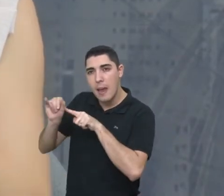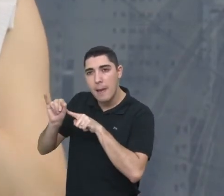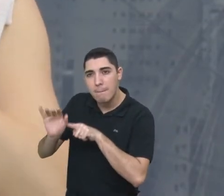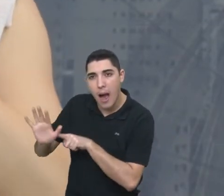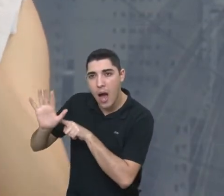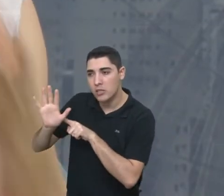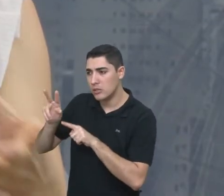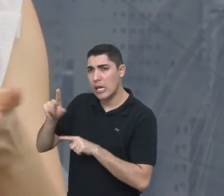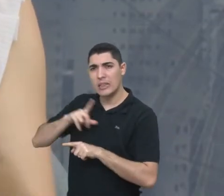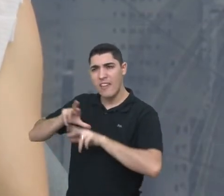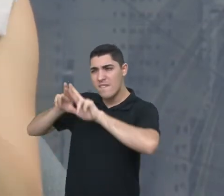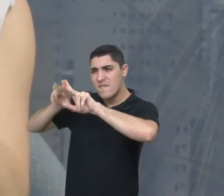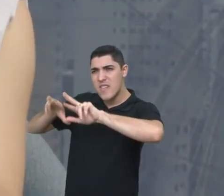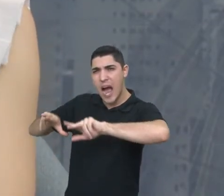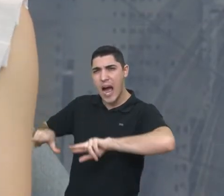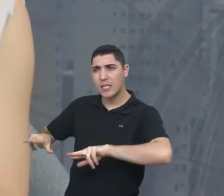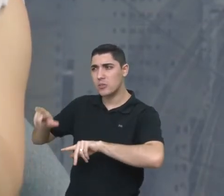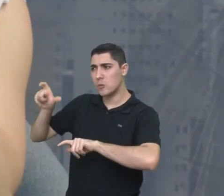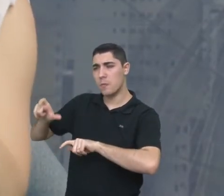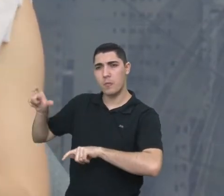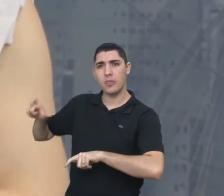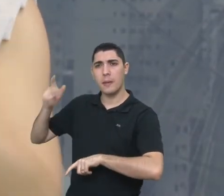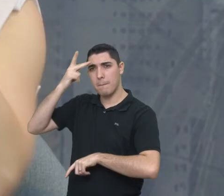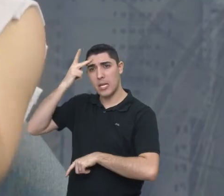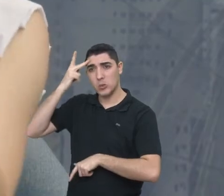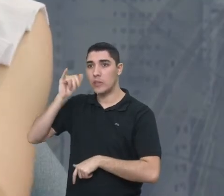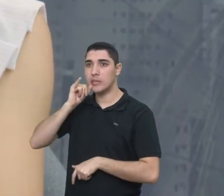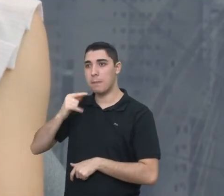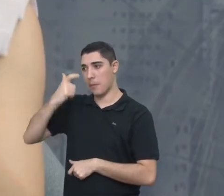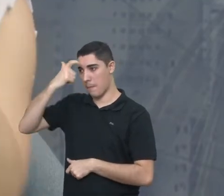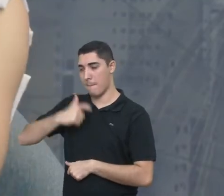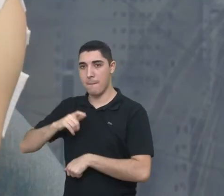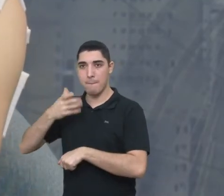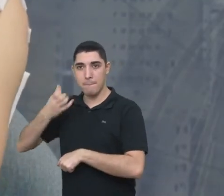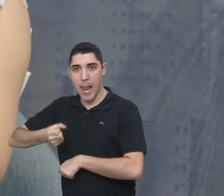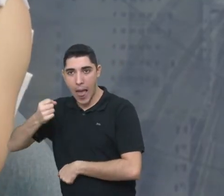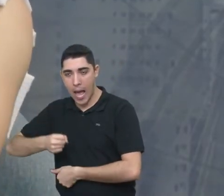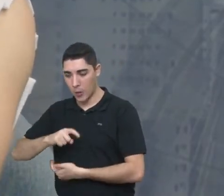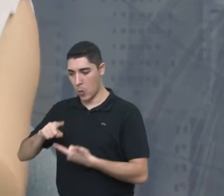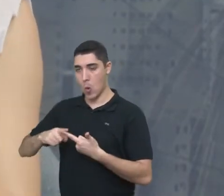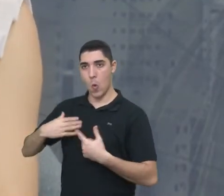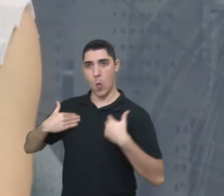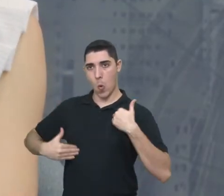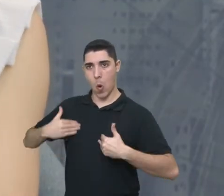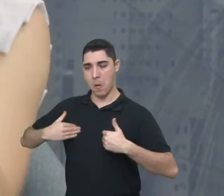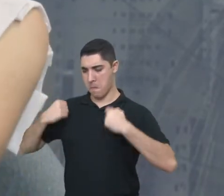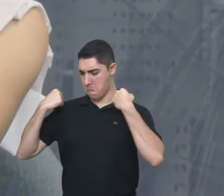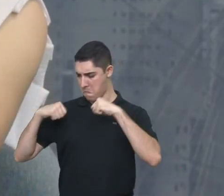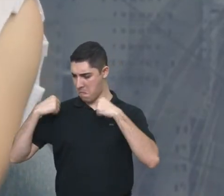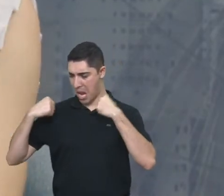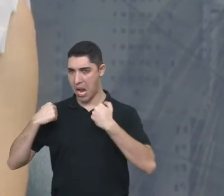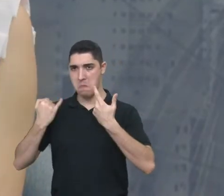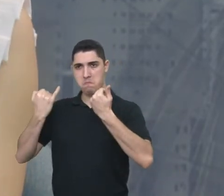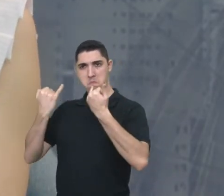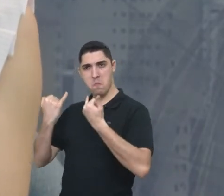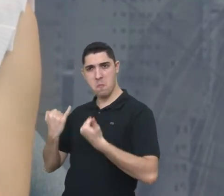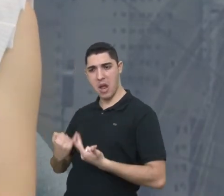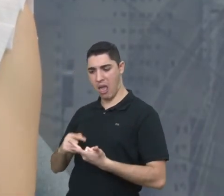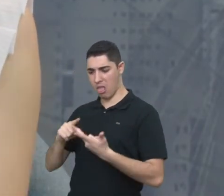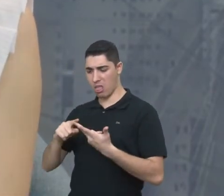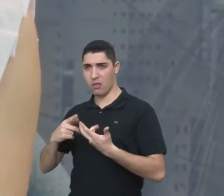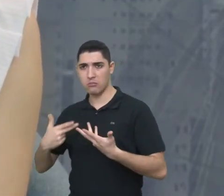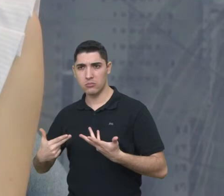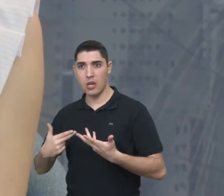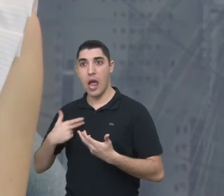por exemplo, você segue vários perfis, todos com o mesmo tipo de corpo, né? Sempre pessoas brancas, com corpo malhado, super magras.